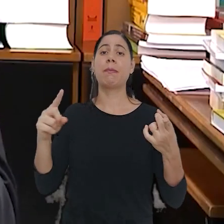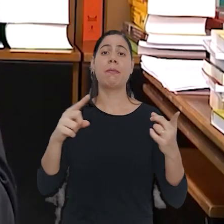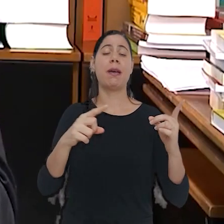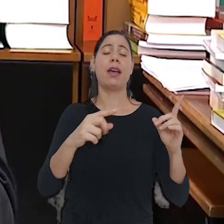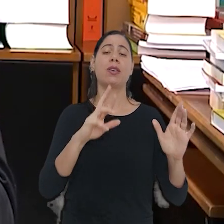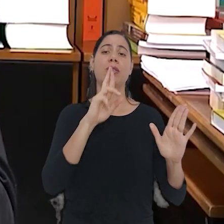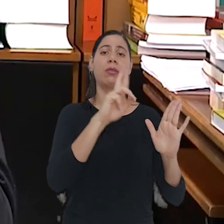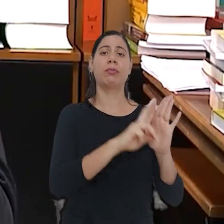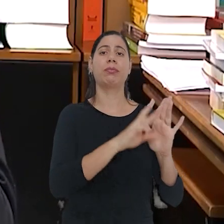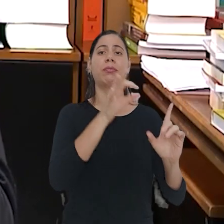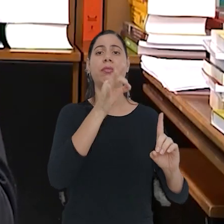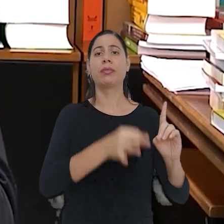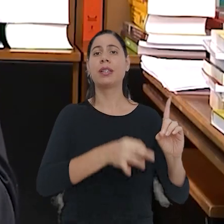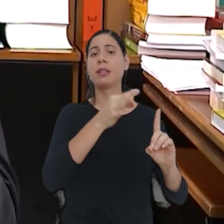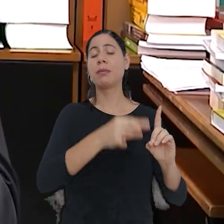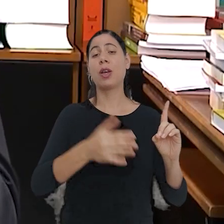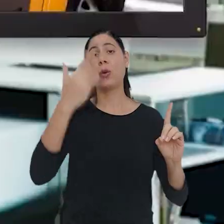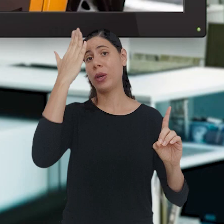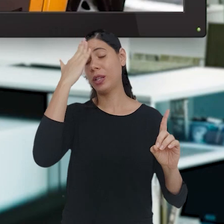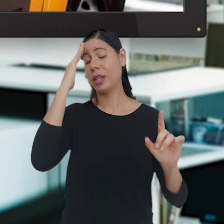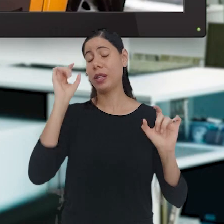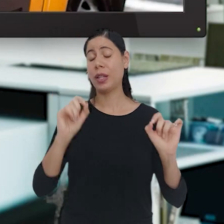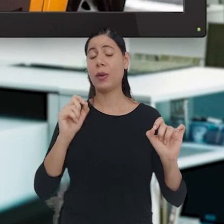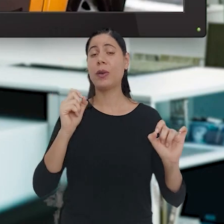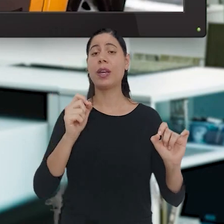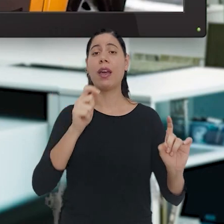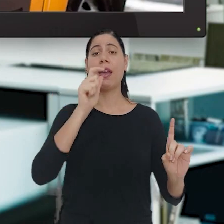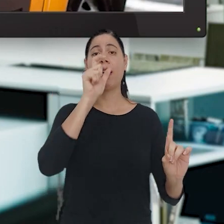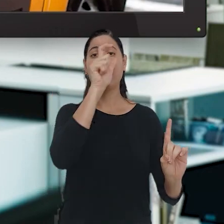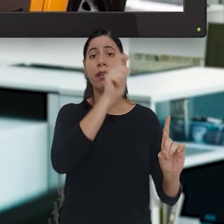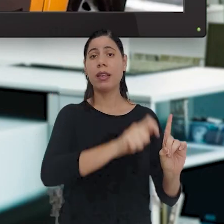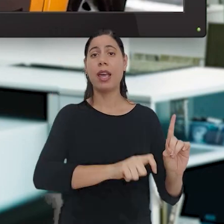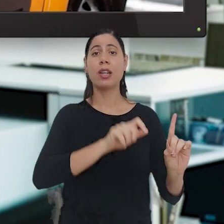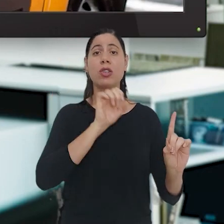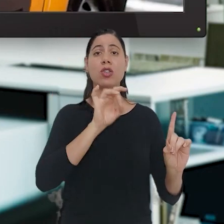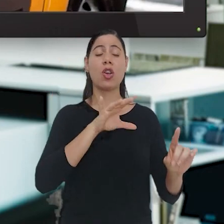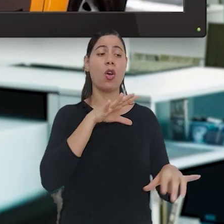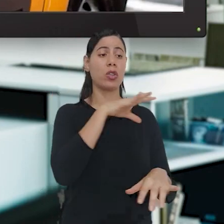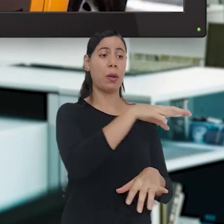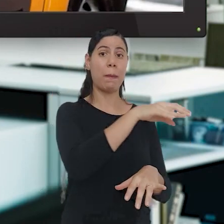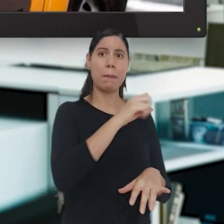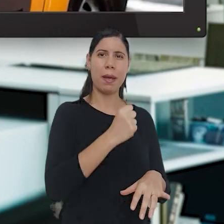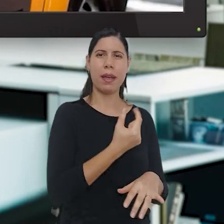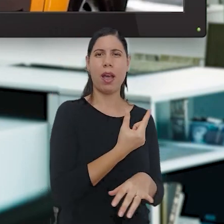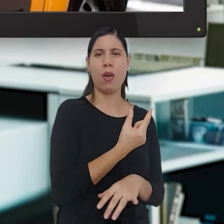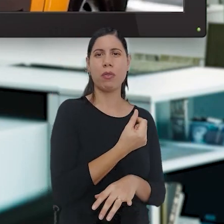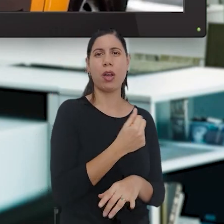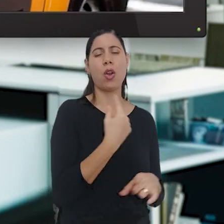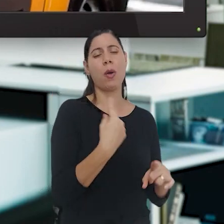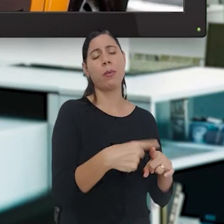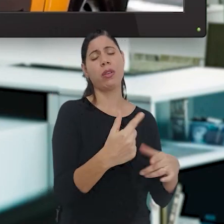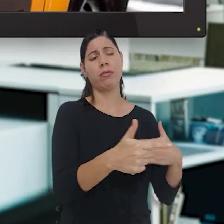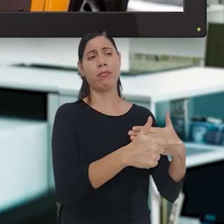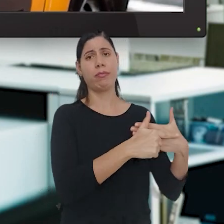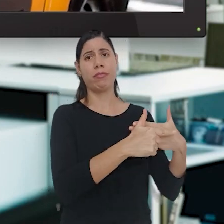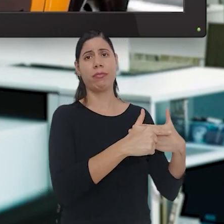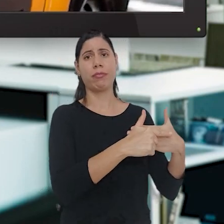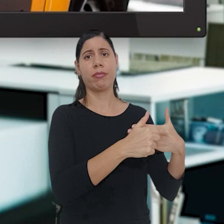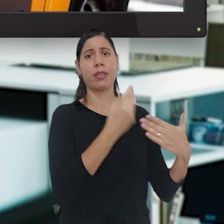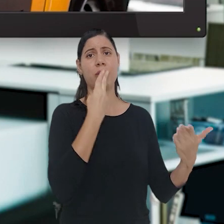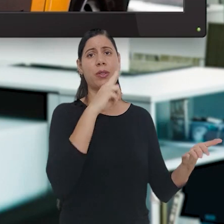caso, desembargador Neviton Guedes, entendeu que o acusado só pôde acessar os valores em decorrência de suas atribuições